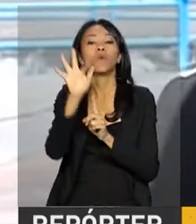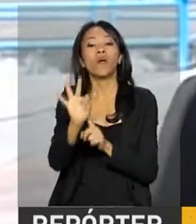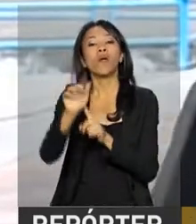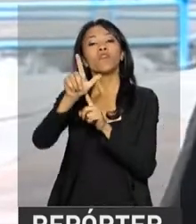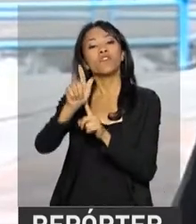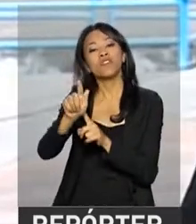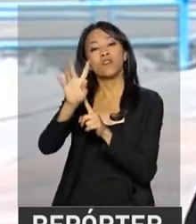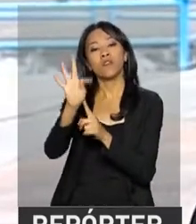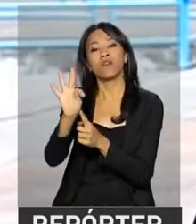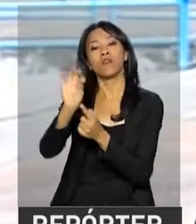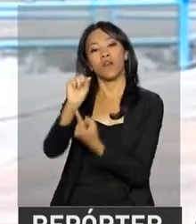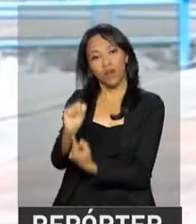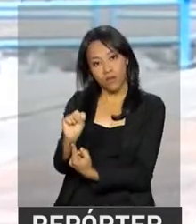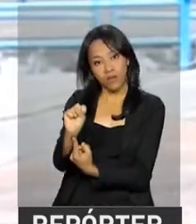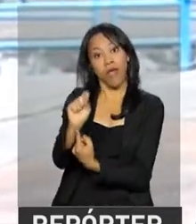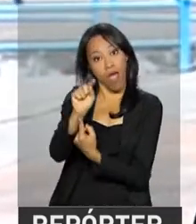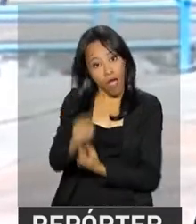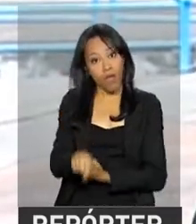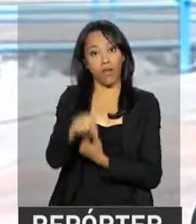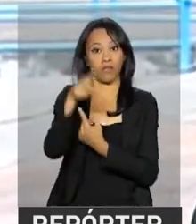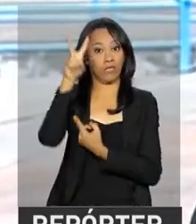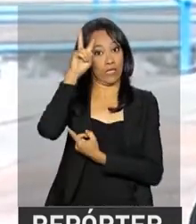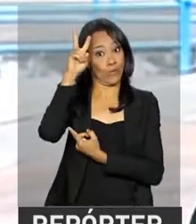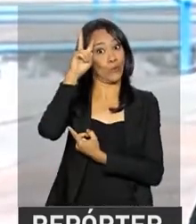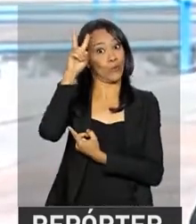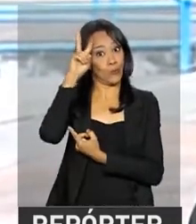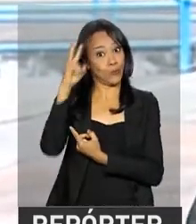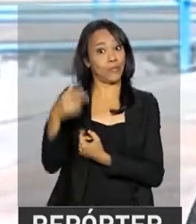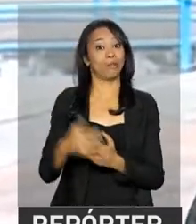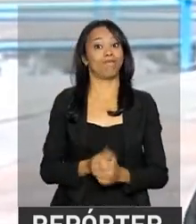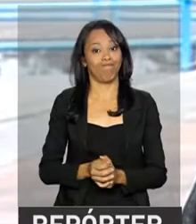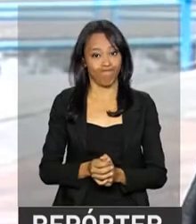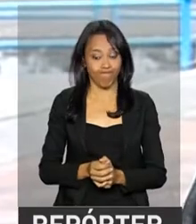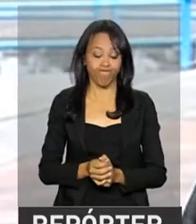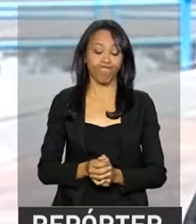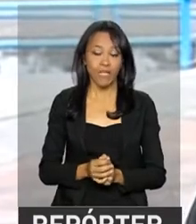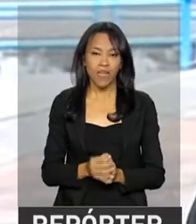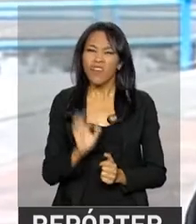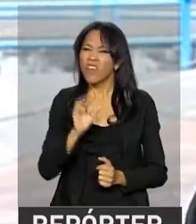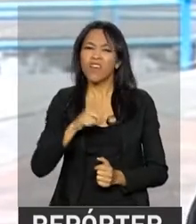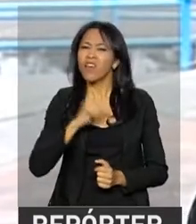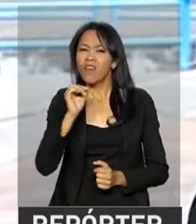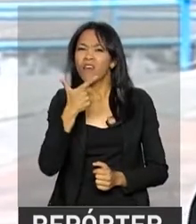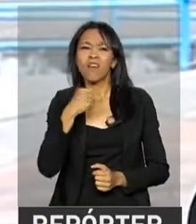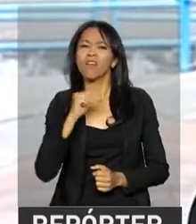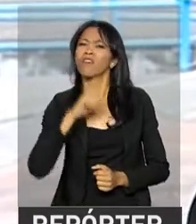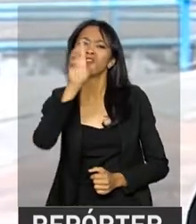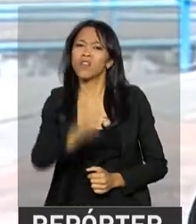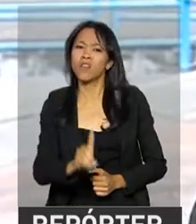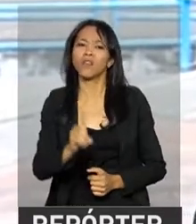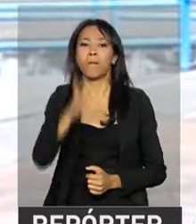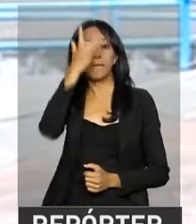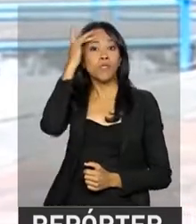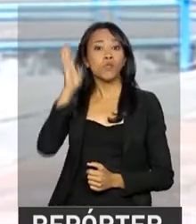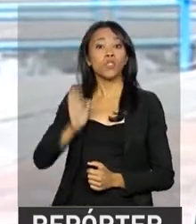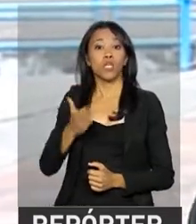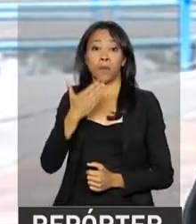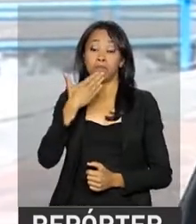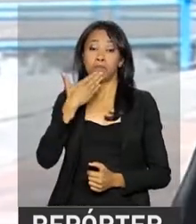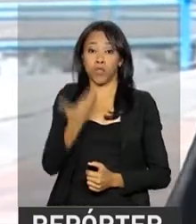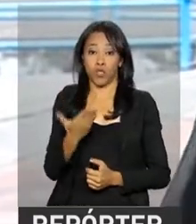do fgts é nesta segunda feira bom tem direito o trabalhador que pediu demissão